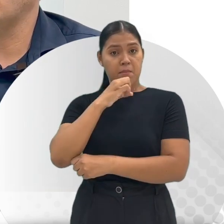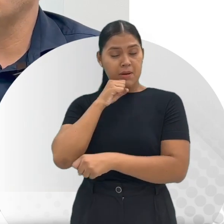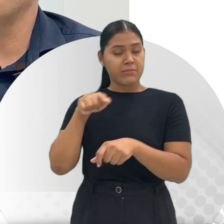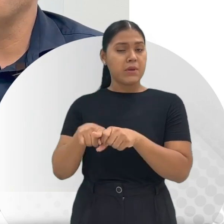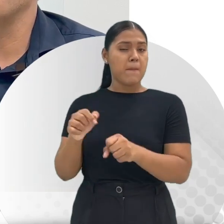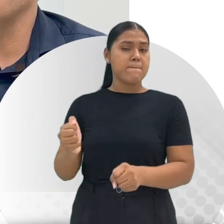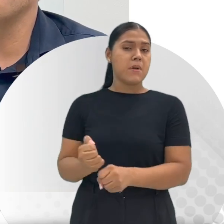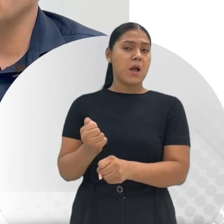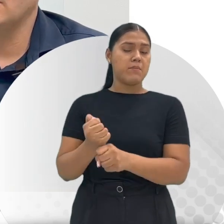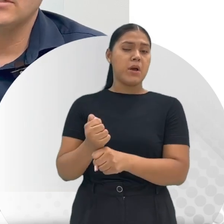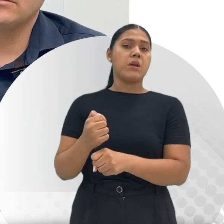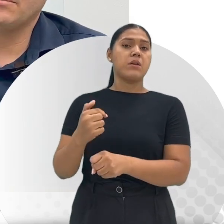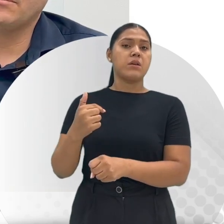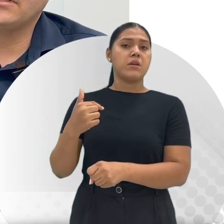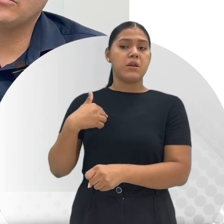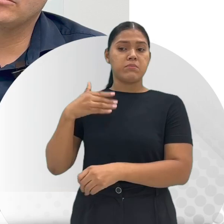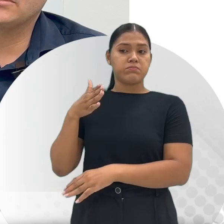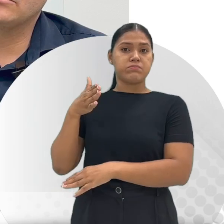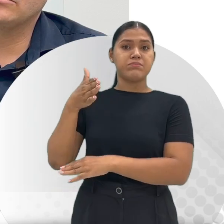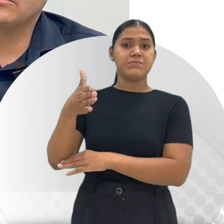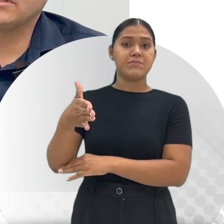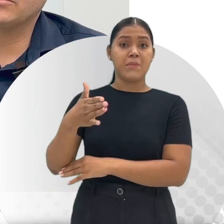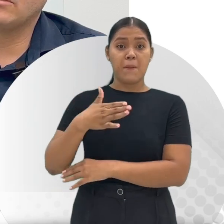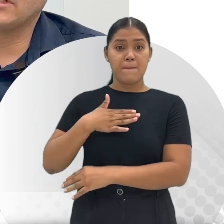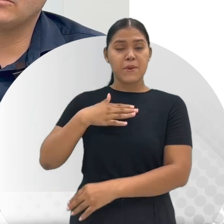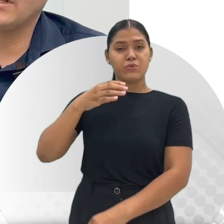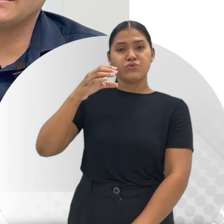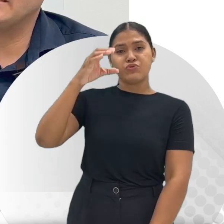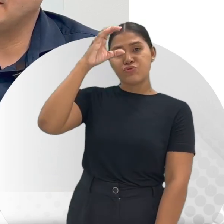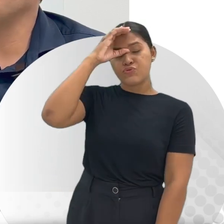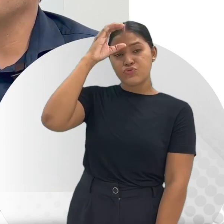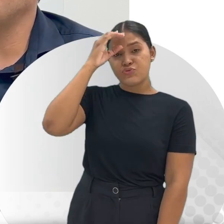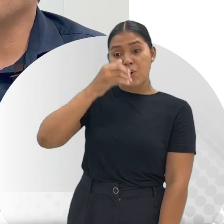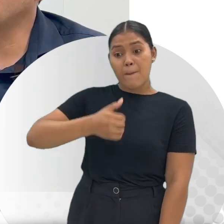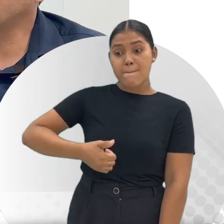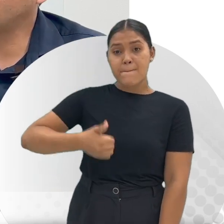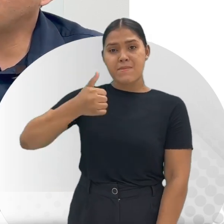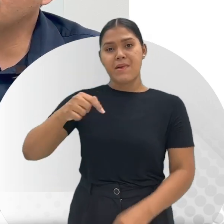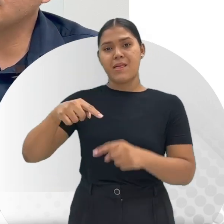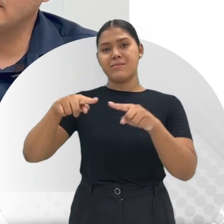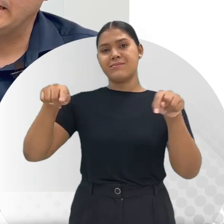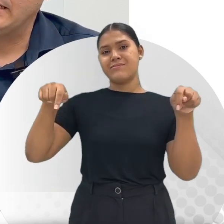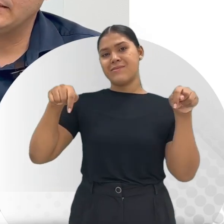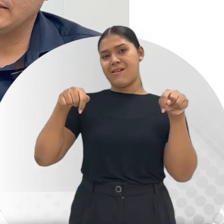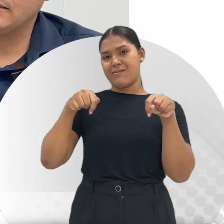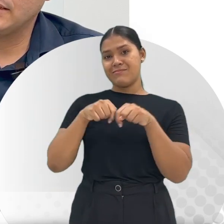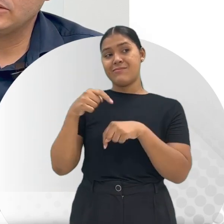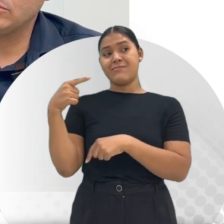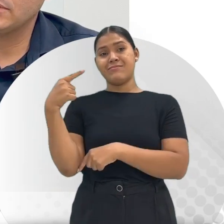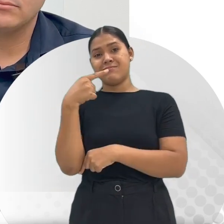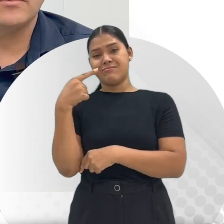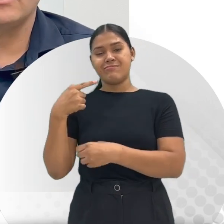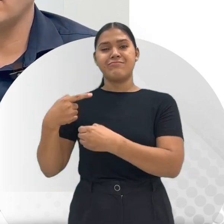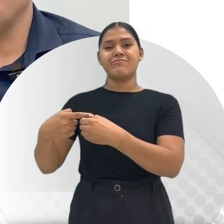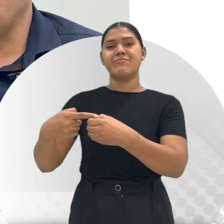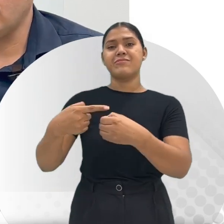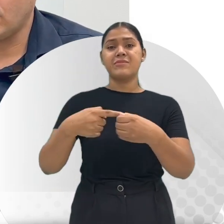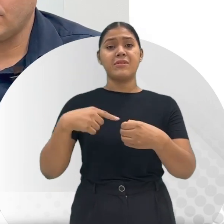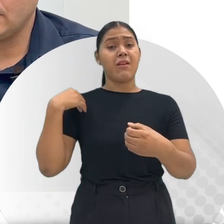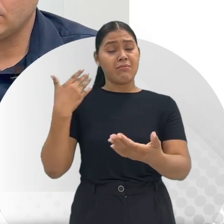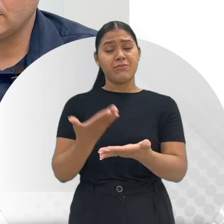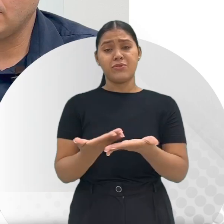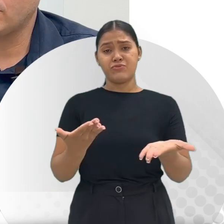tenho, meus tios são da primeira turma do Campus Colorado do Oeste. E desde então eu tenho familiares na instituição.